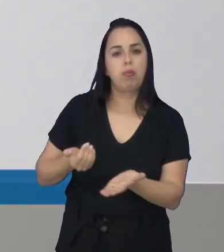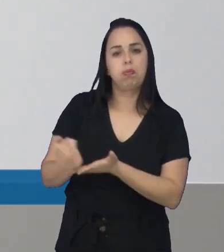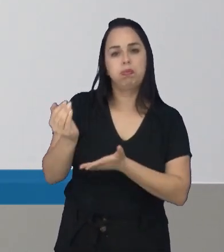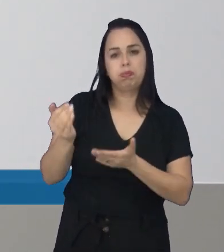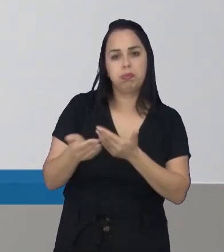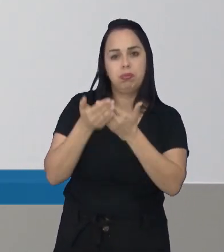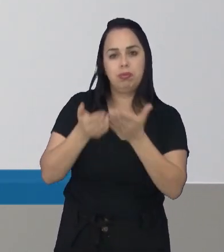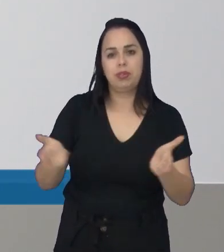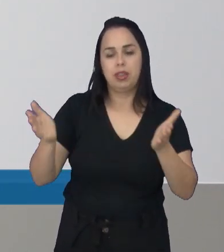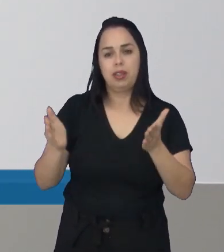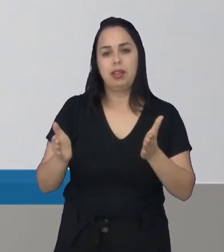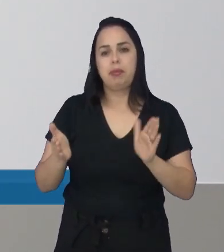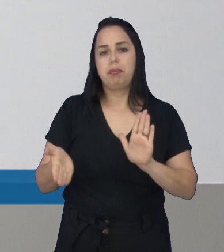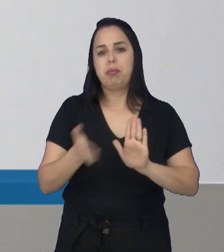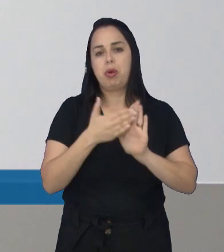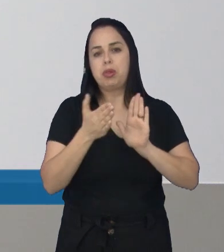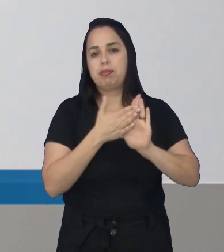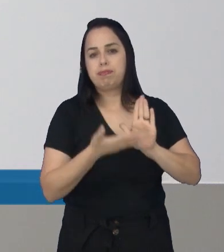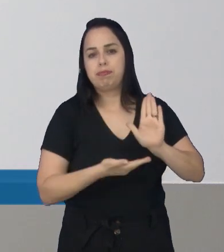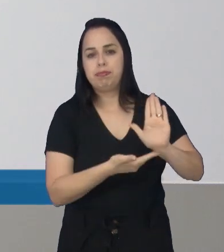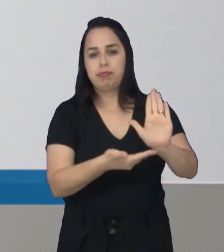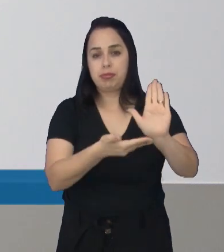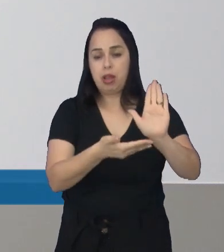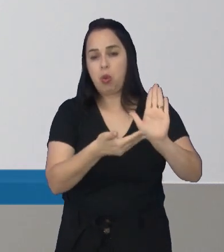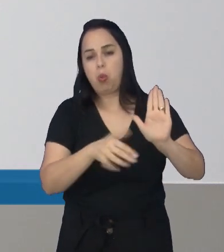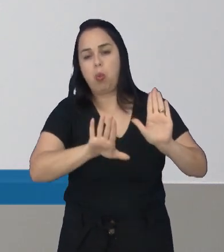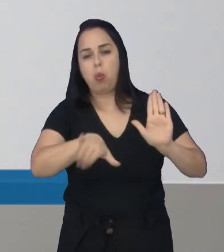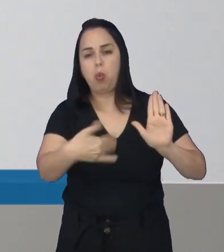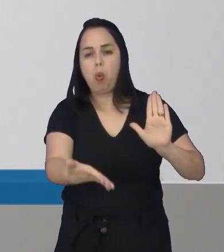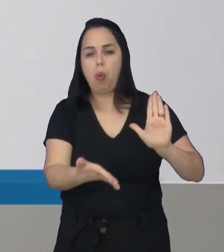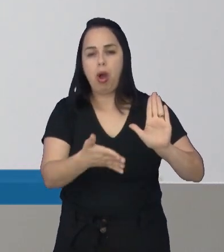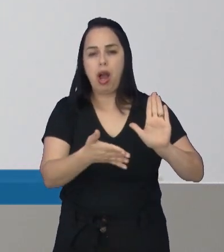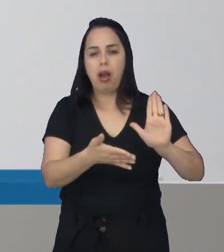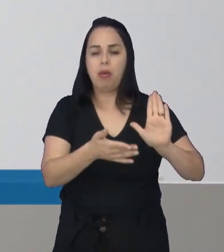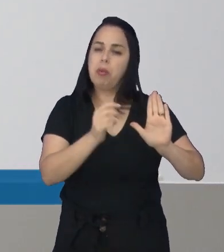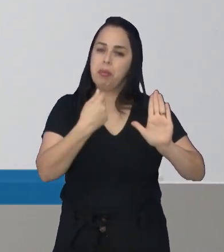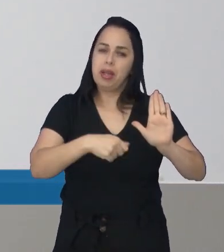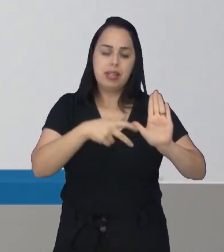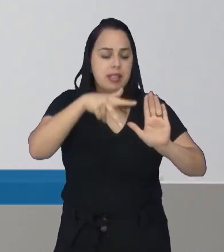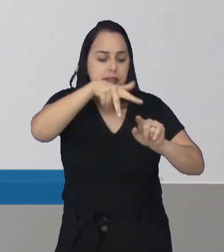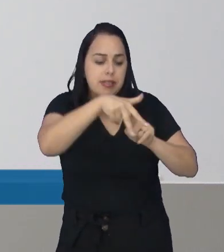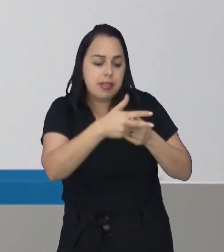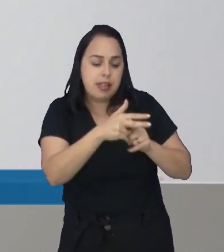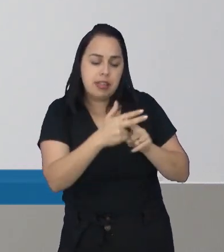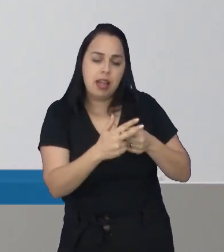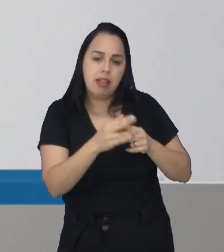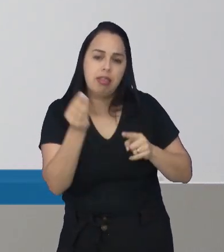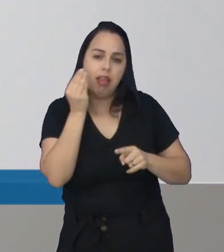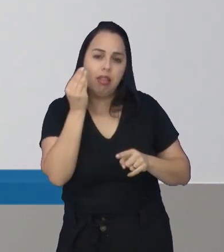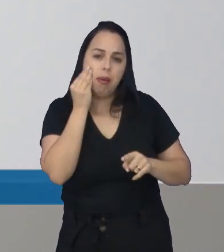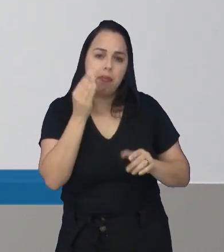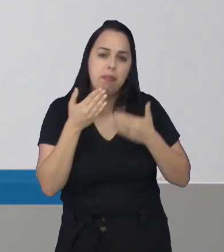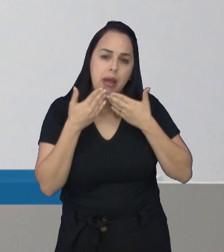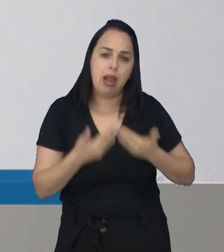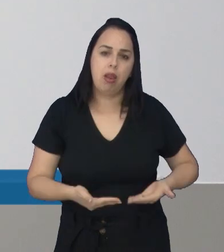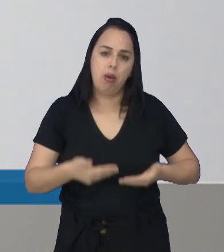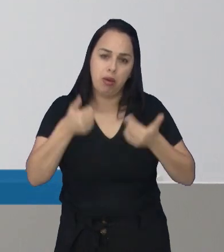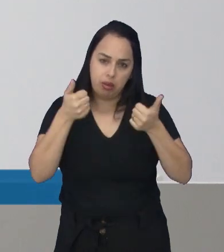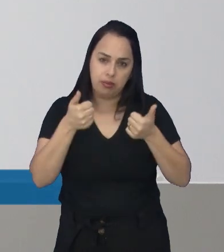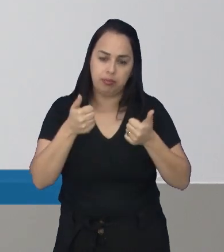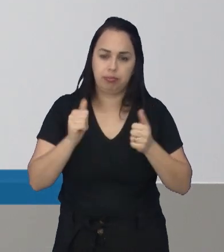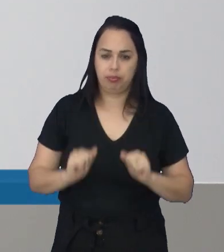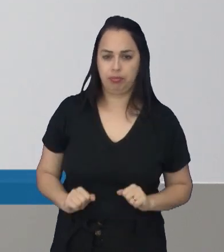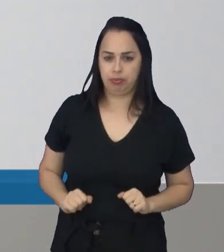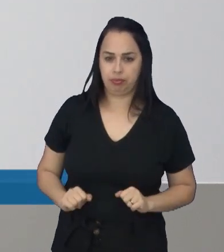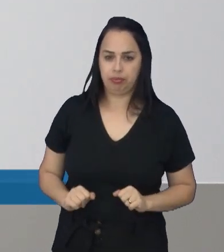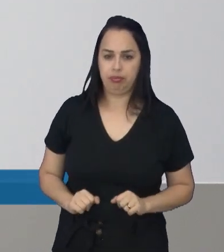apresentar para a população novamente Quais são os pontos para melhorar ainda mais o zoneamento e o plano